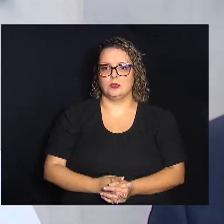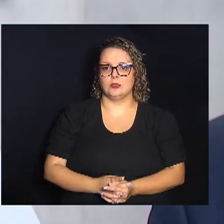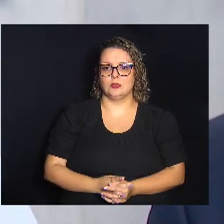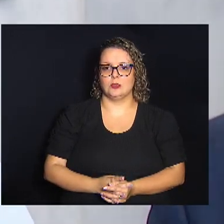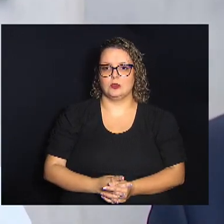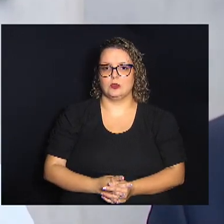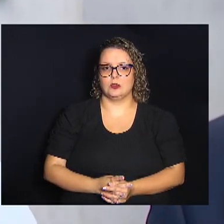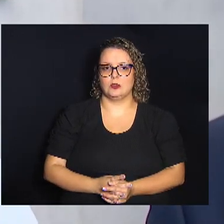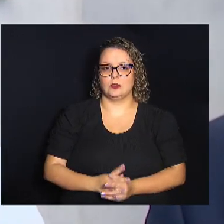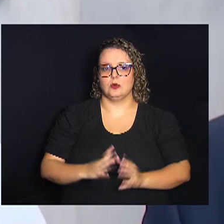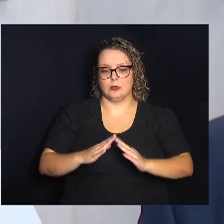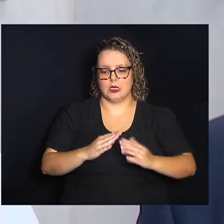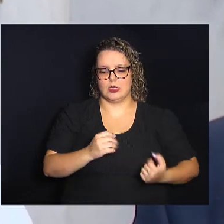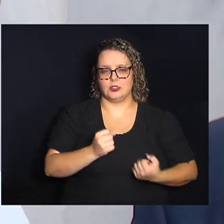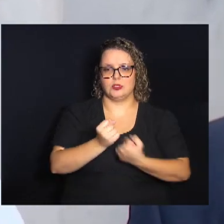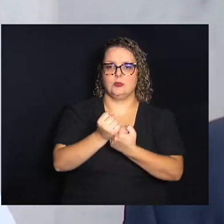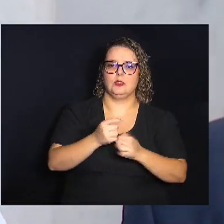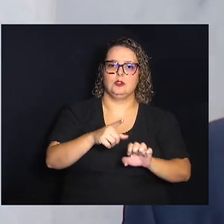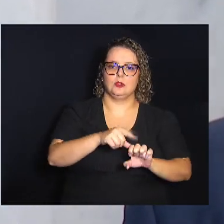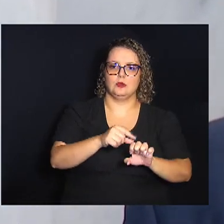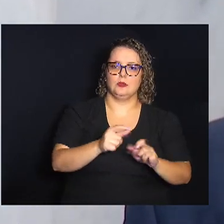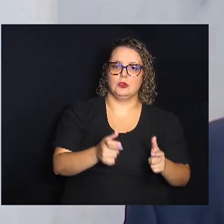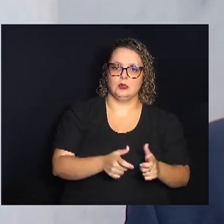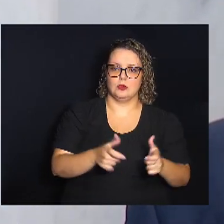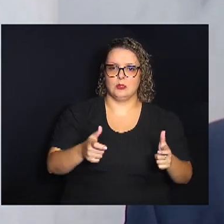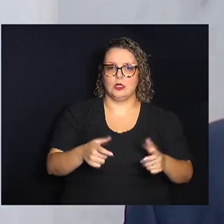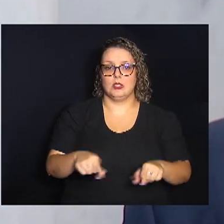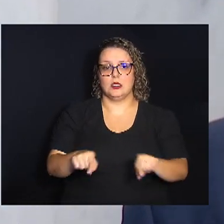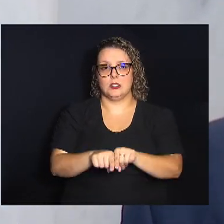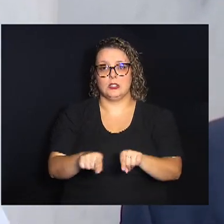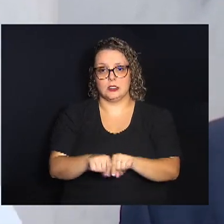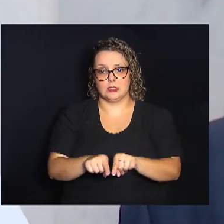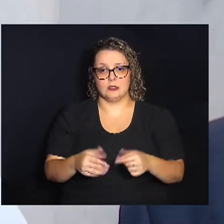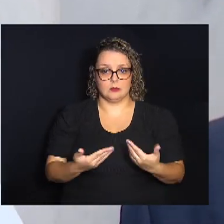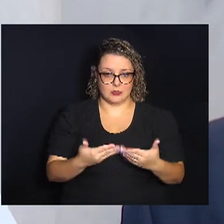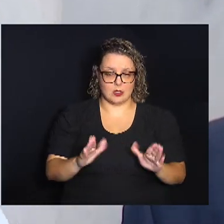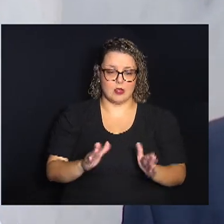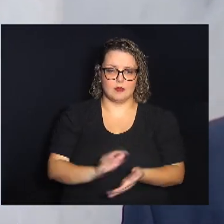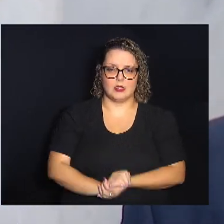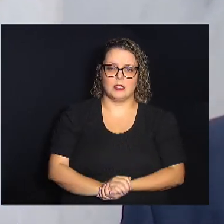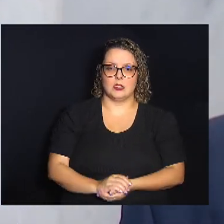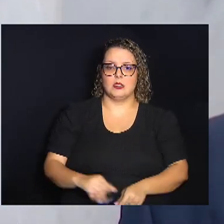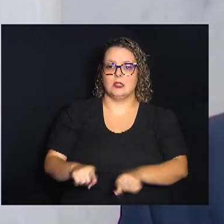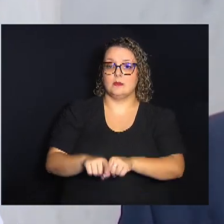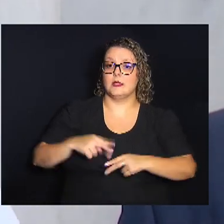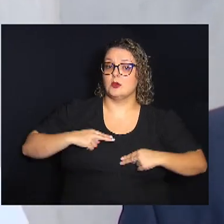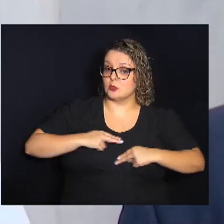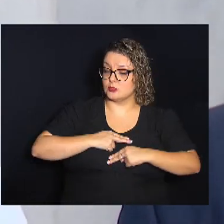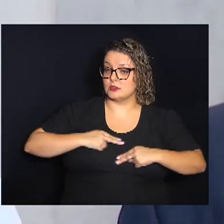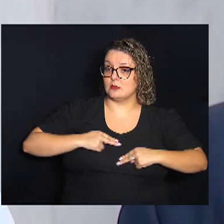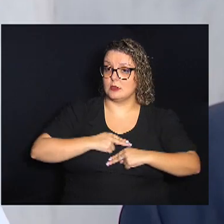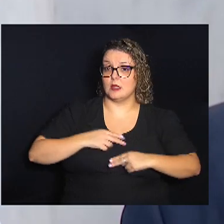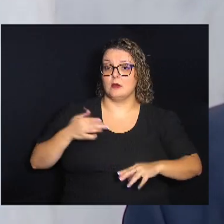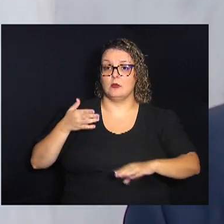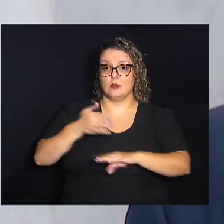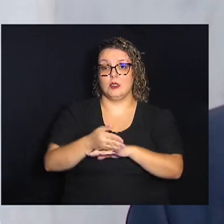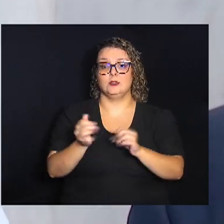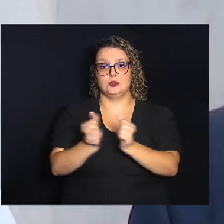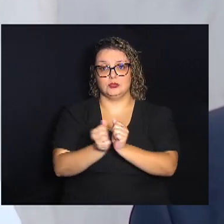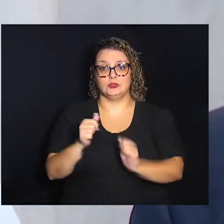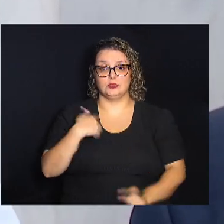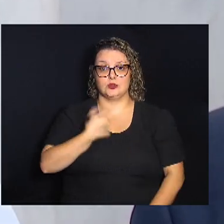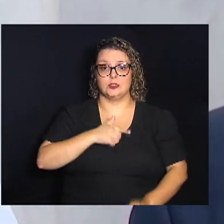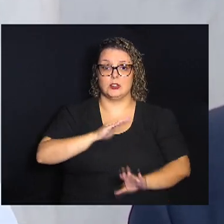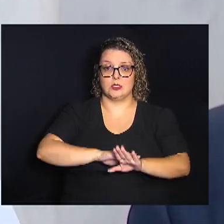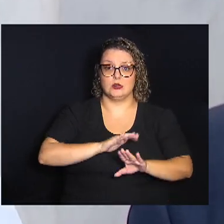micro e pequeno empreendedor, que a gente vai abrir aqui, e também o apoio do Márcio com o Sebrae, para o Sebrae participar com a gente das